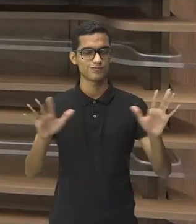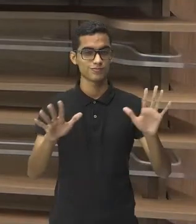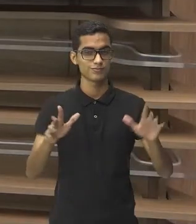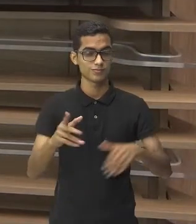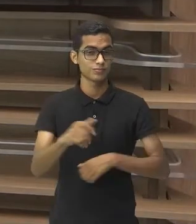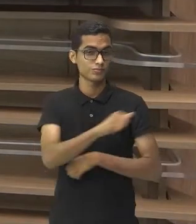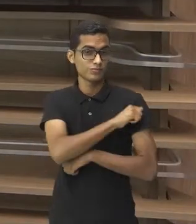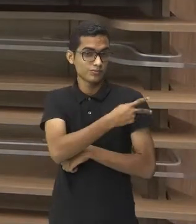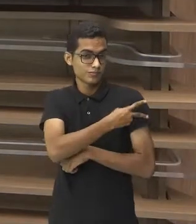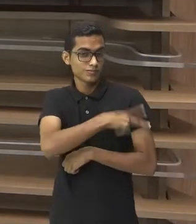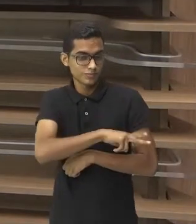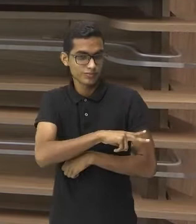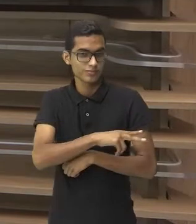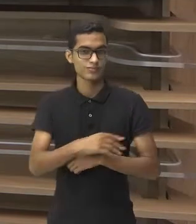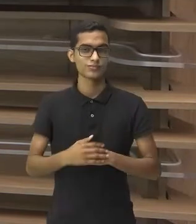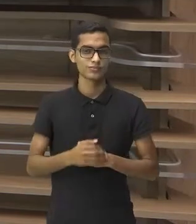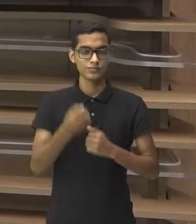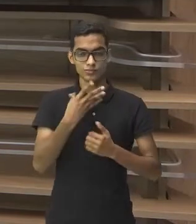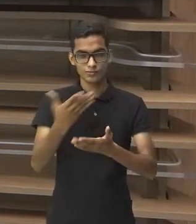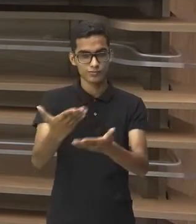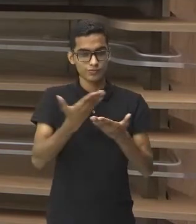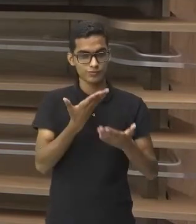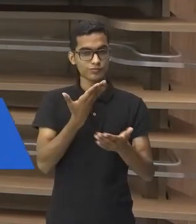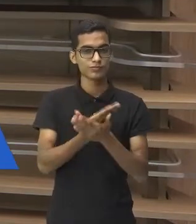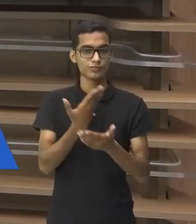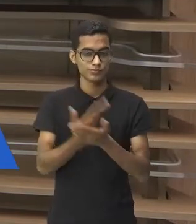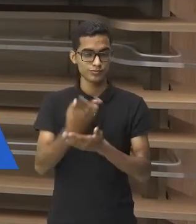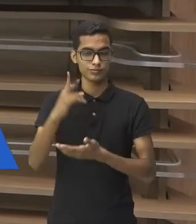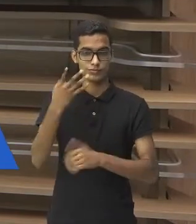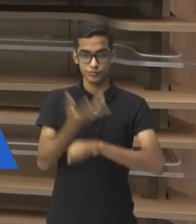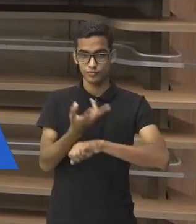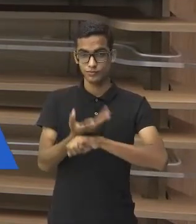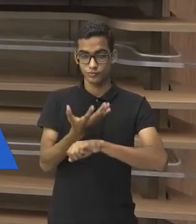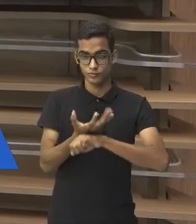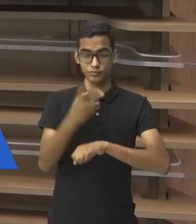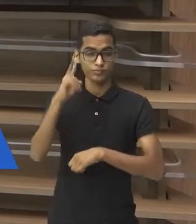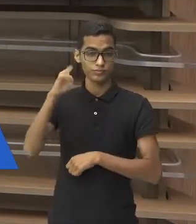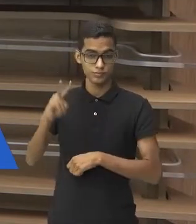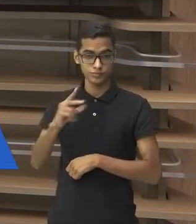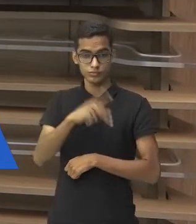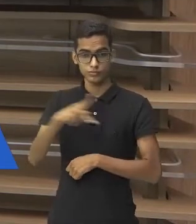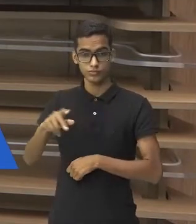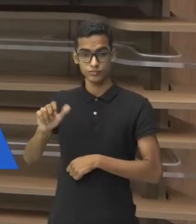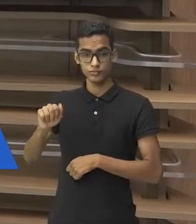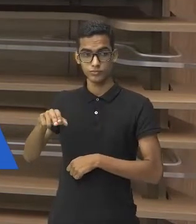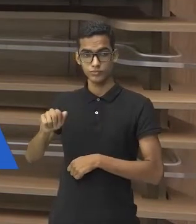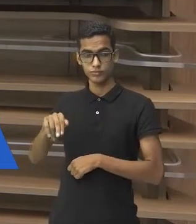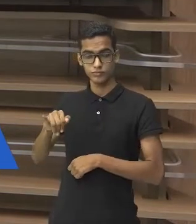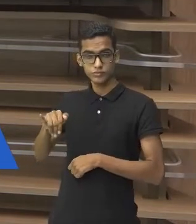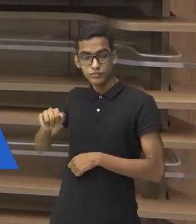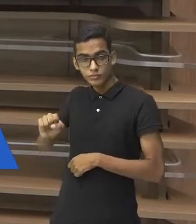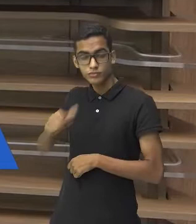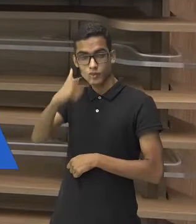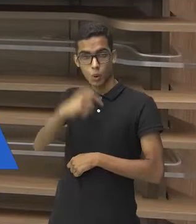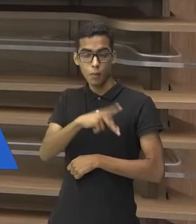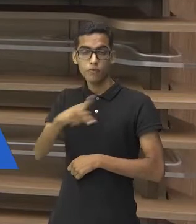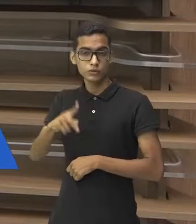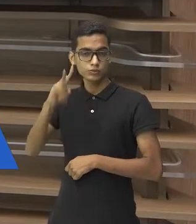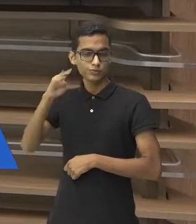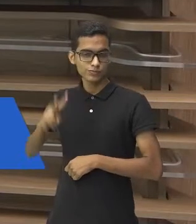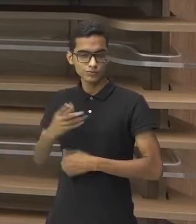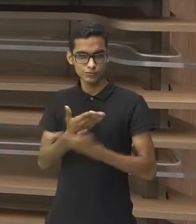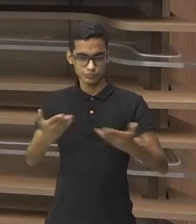Galerinha do segundo ano do ensino médio, sejam bem-vindos a mais uma aula de História. Eu sou o professor Ananias Carvalho, seu professor de